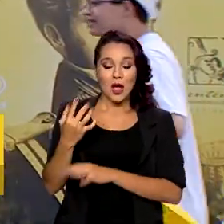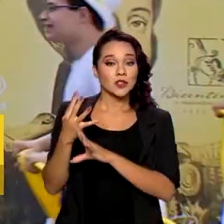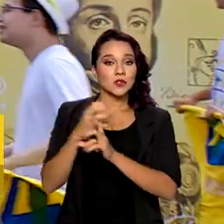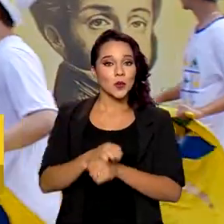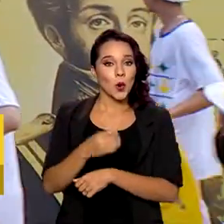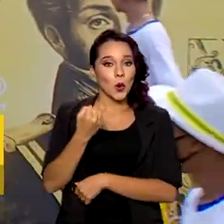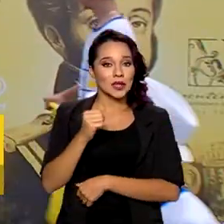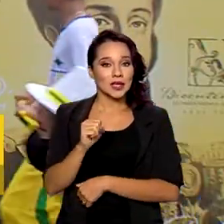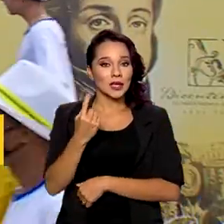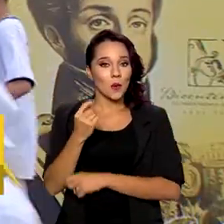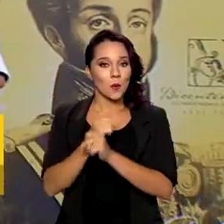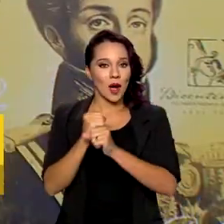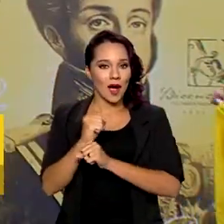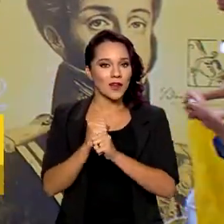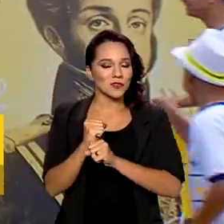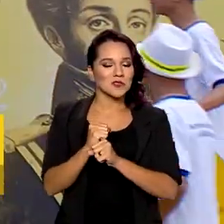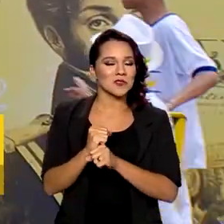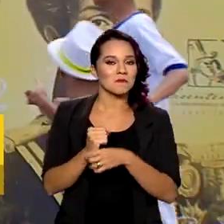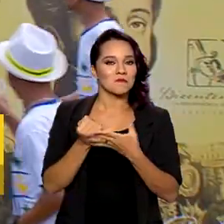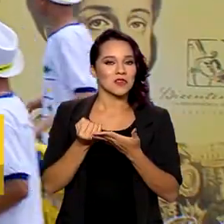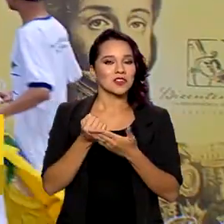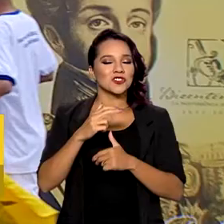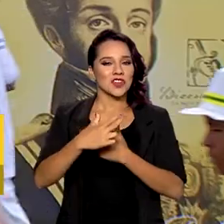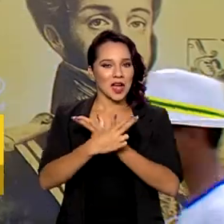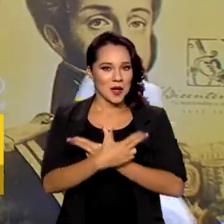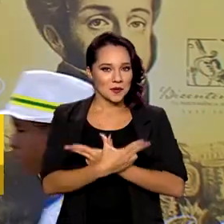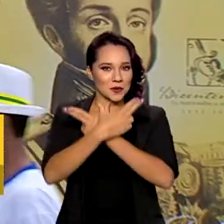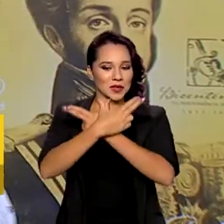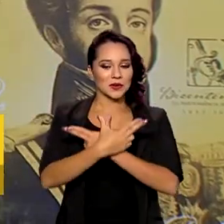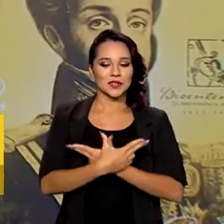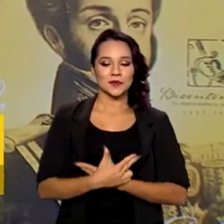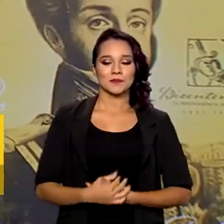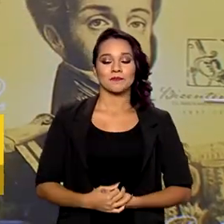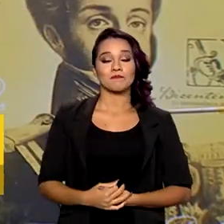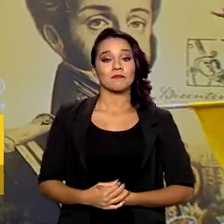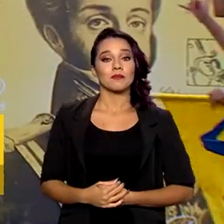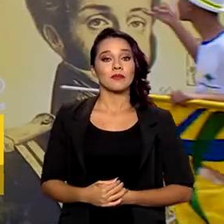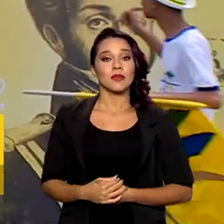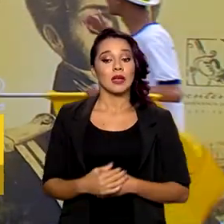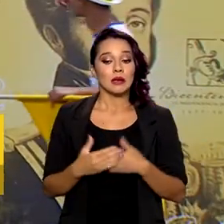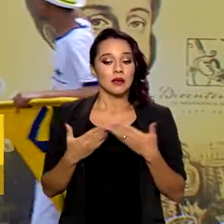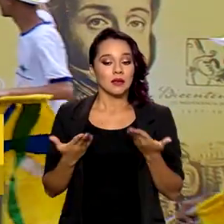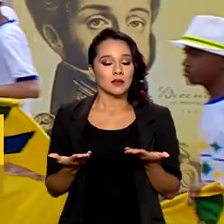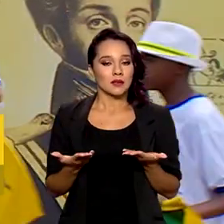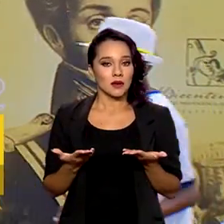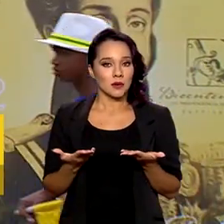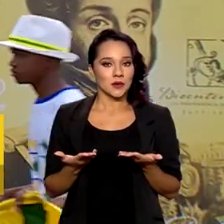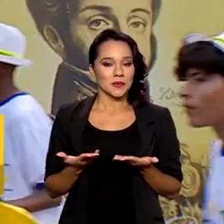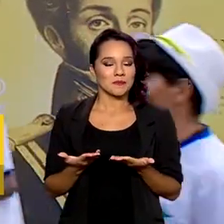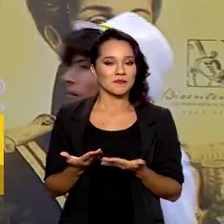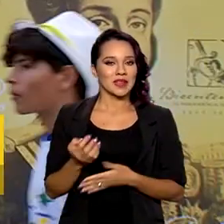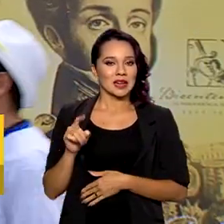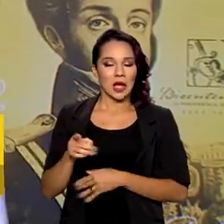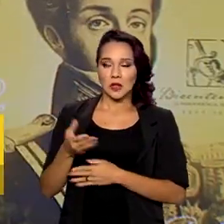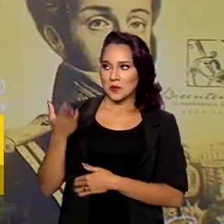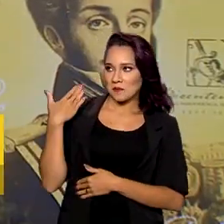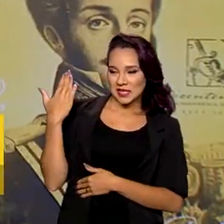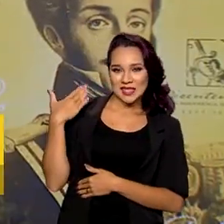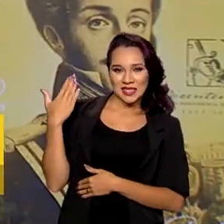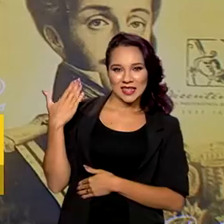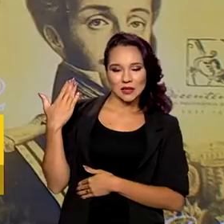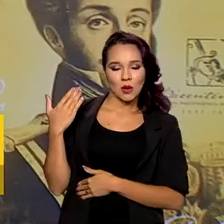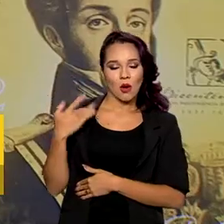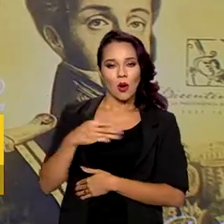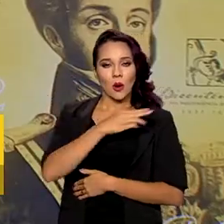anos de comando da Aeronáutica, de Ministério da Aeronáutica, né? Então, a gente... Na época,